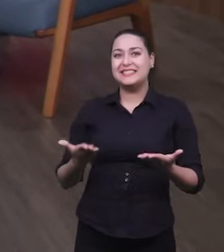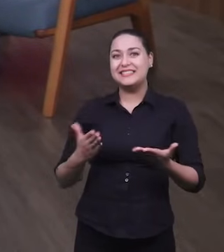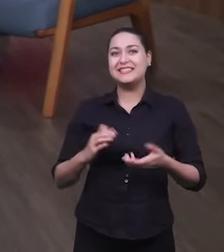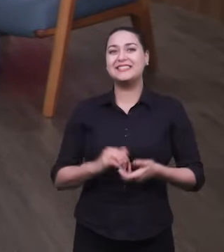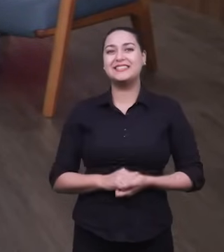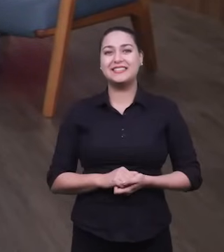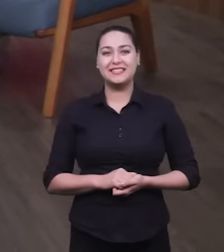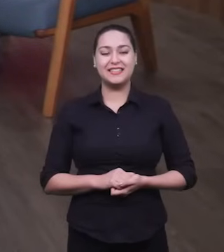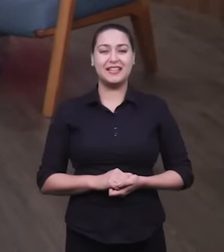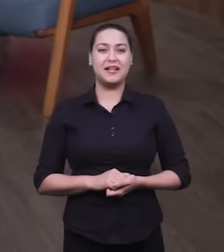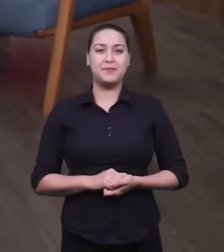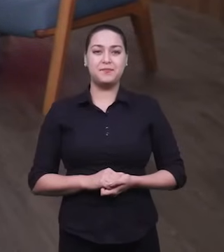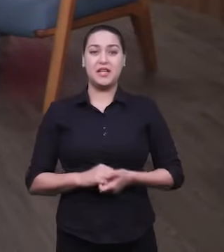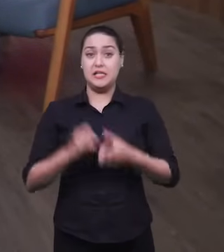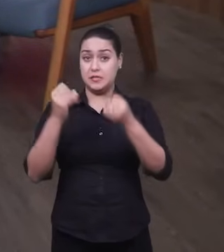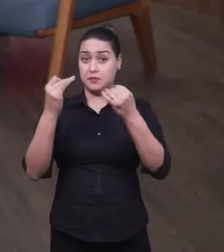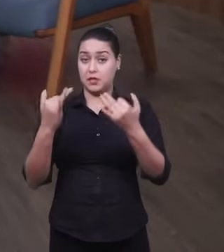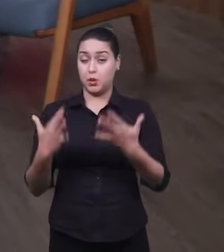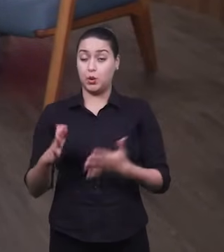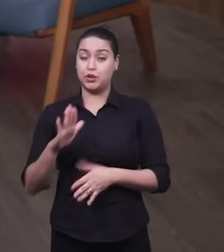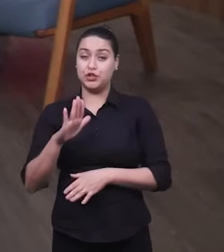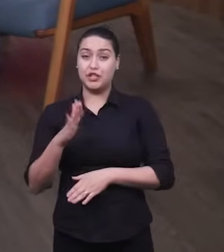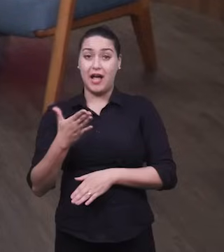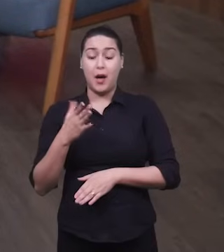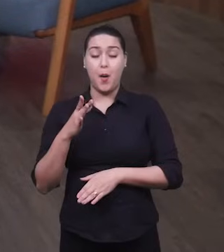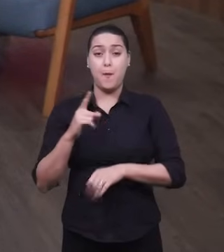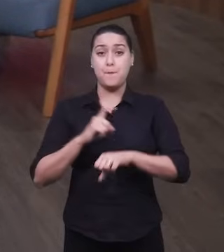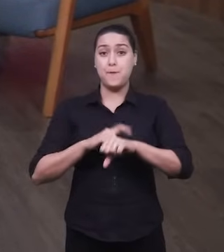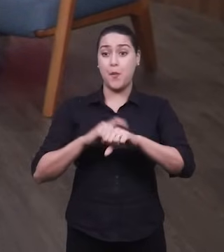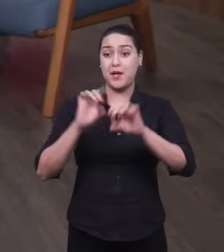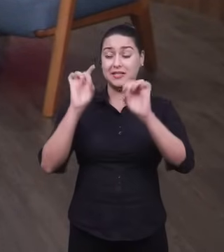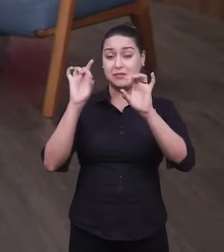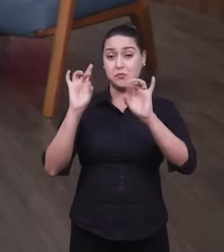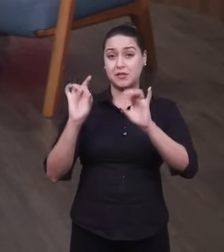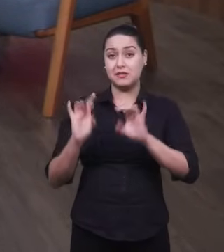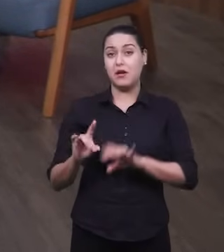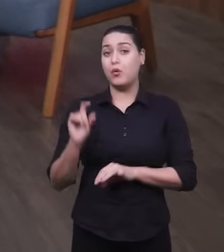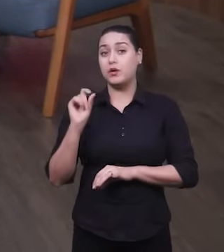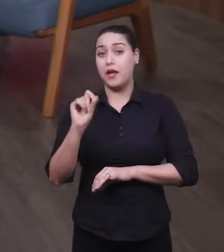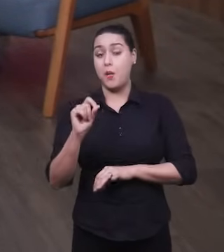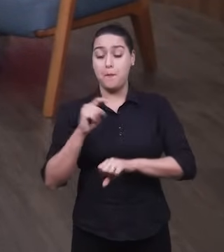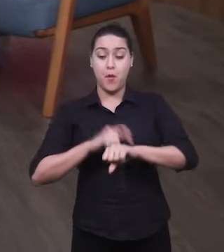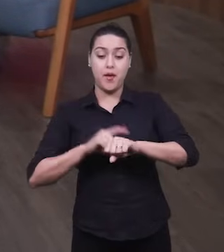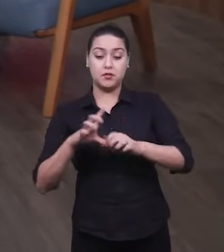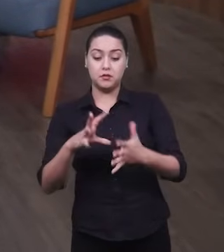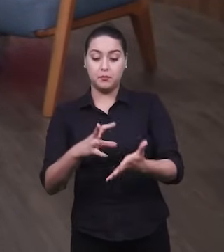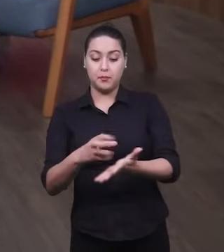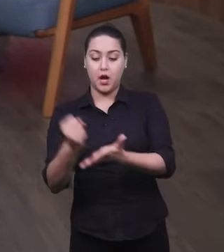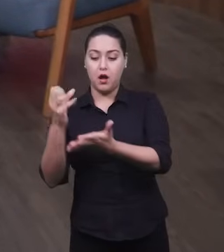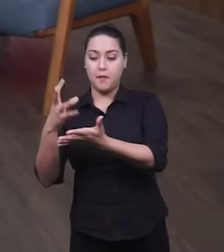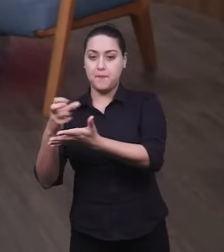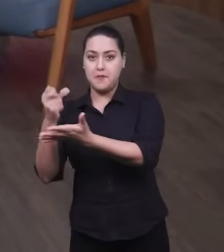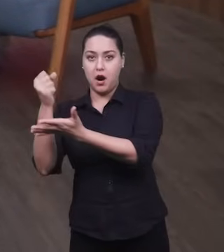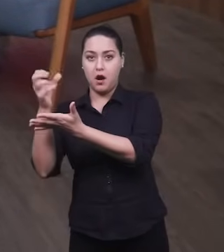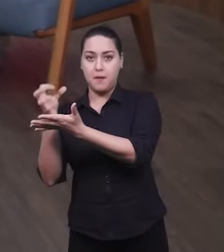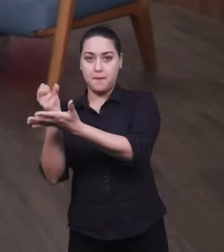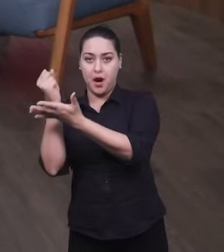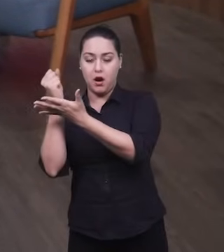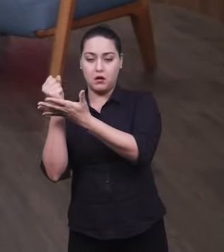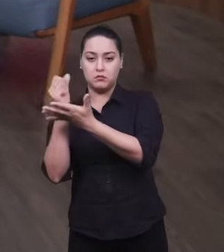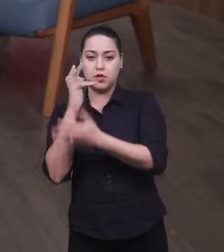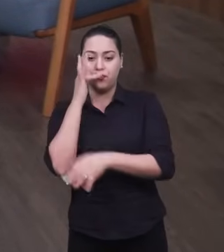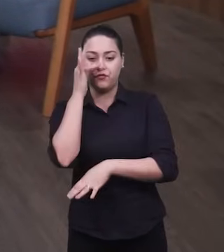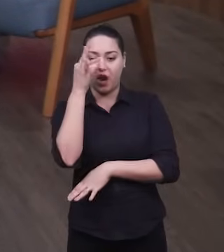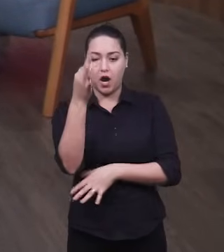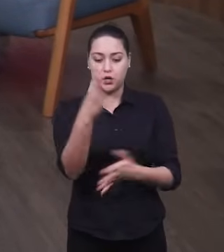o Sérgio falou, bem explicado aí, fala desse ápice, desse momento, porque é o momento da colheita. Tanto é que tem